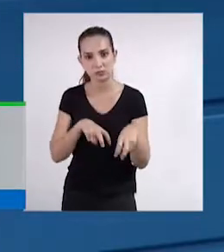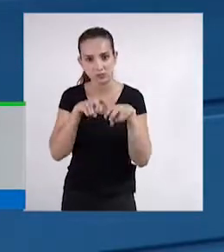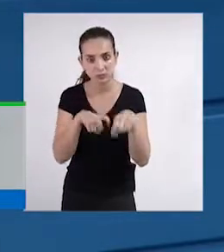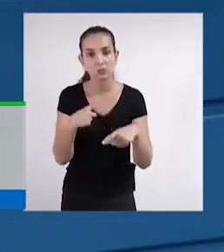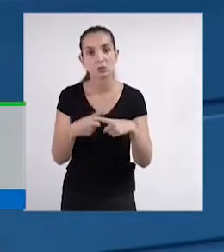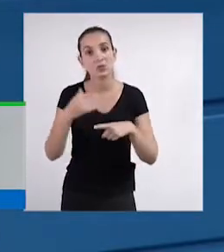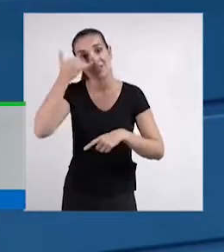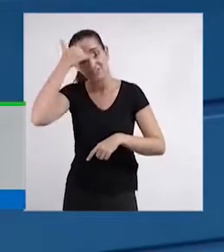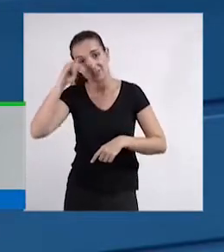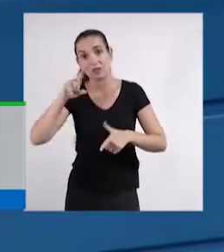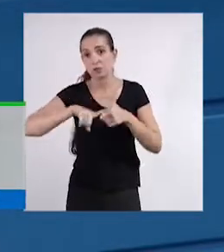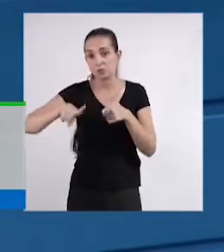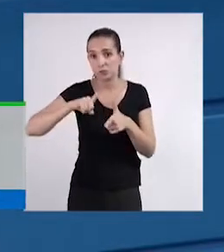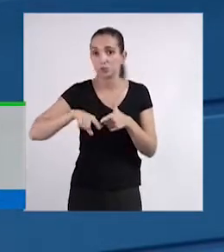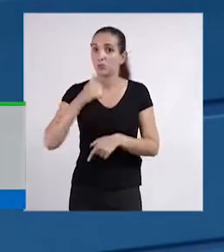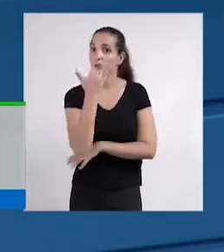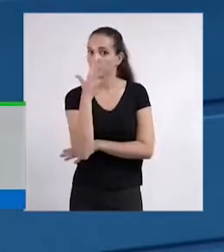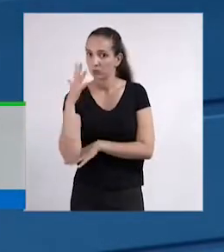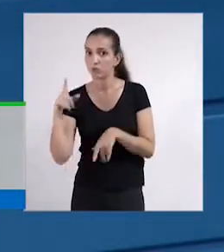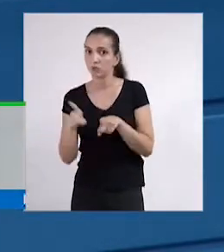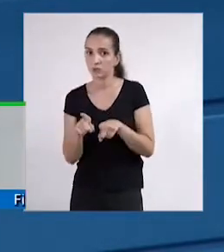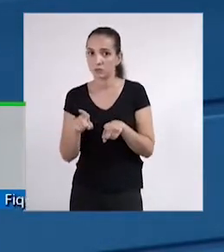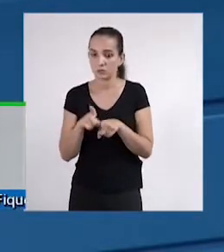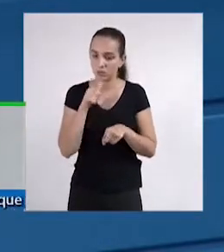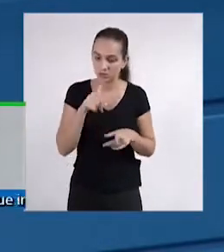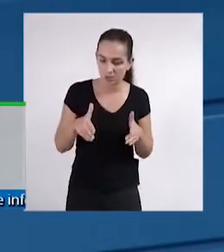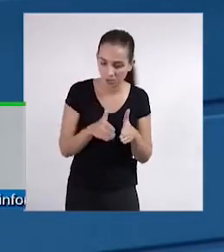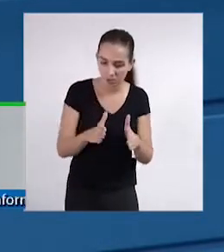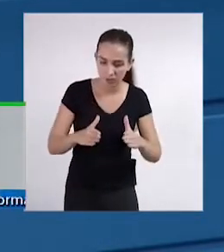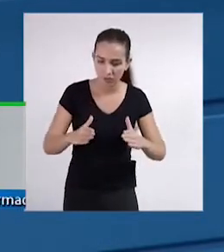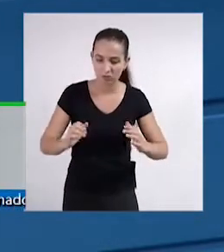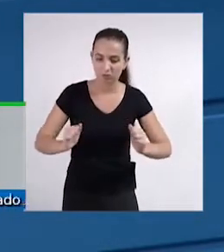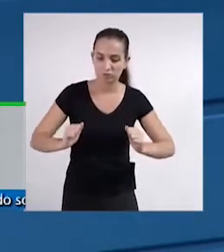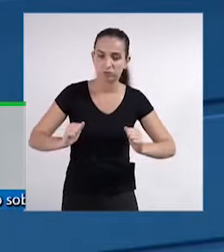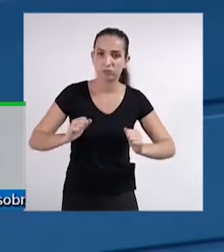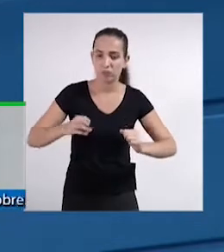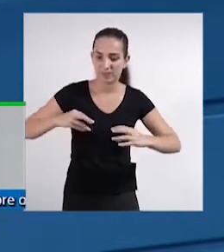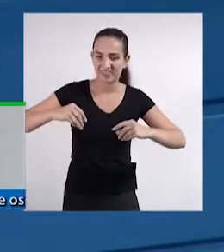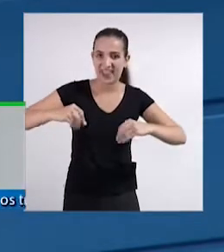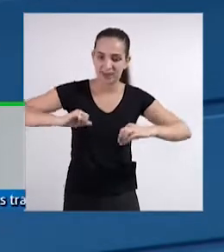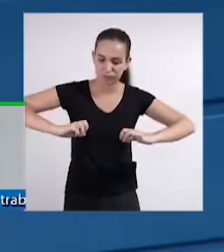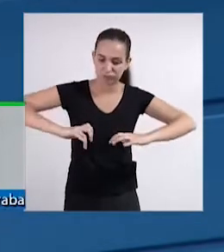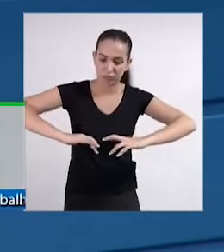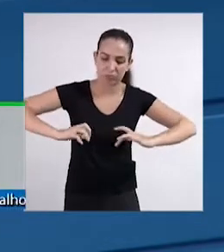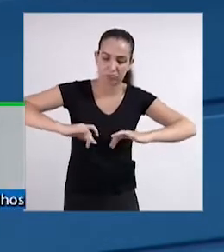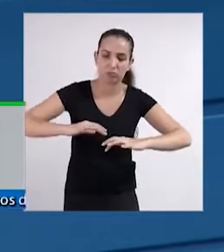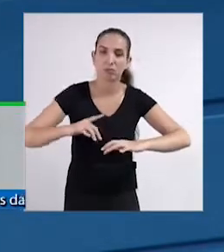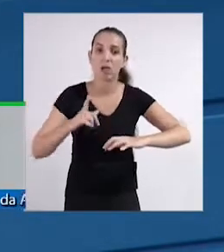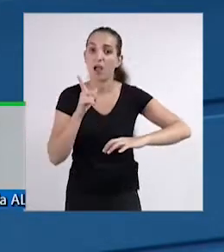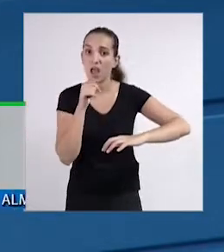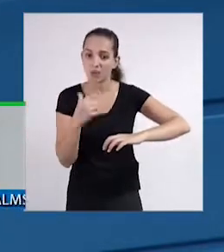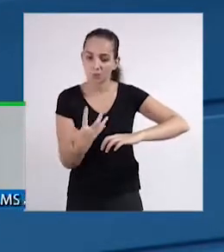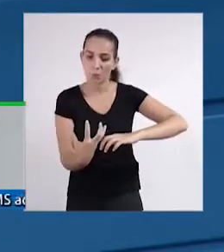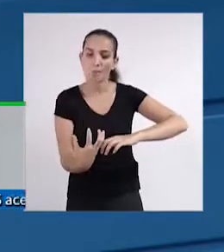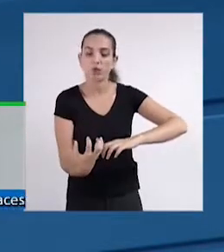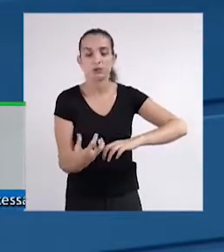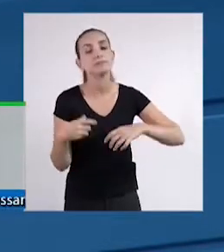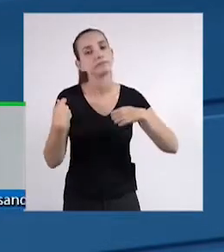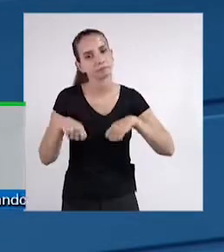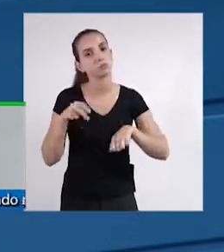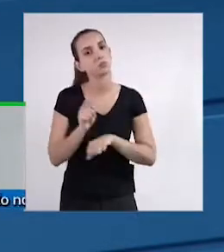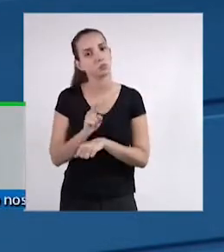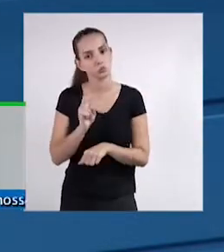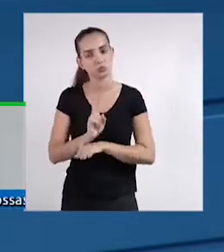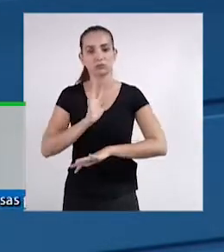requerimento hoje à Secretaria para que venha até essa casa explicar, principalmente em Bonito, o que está acontecendo com os rios. A gente tem acompanhado na